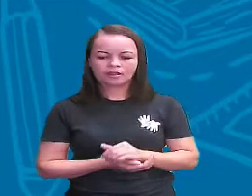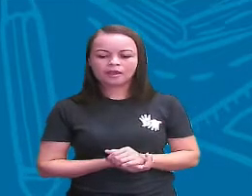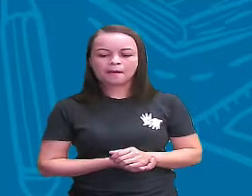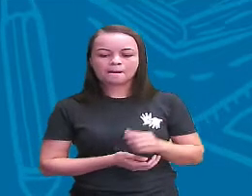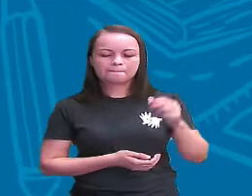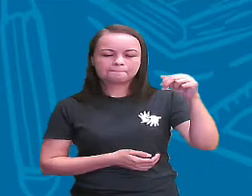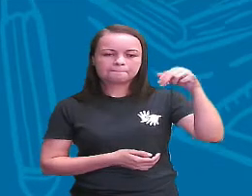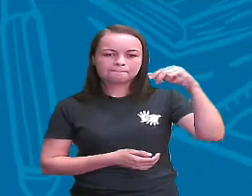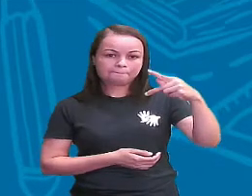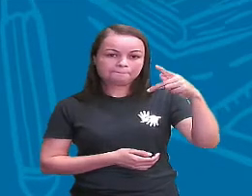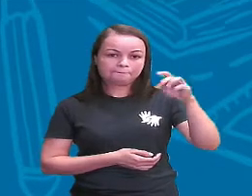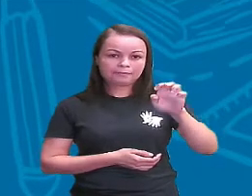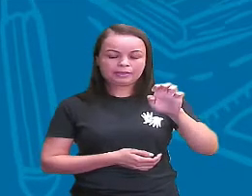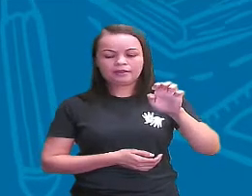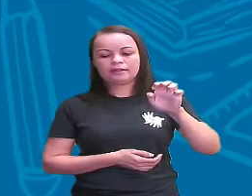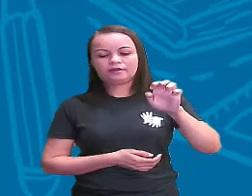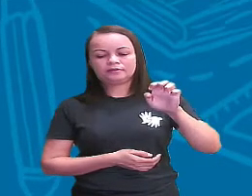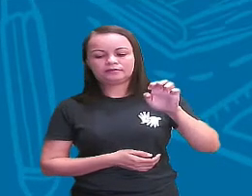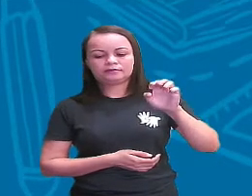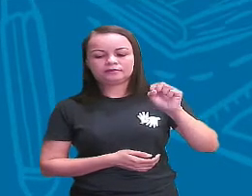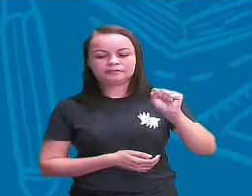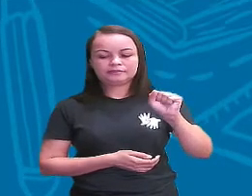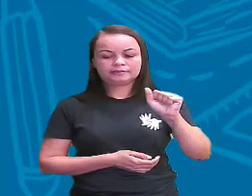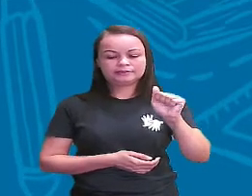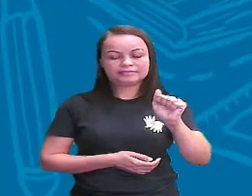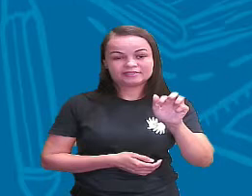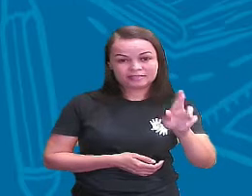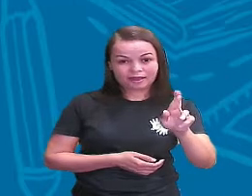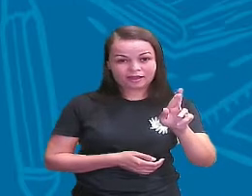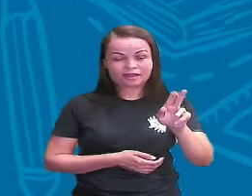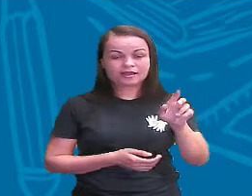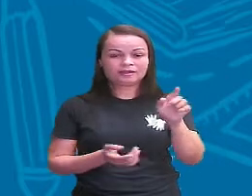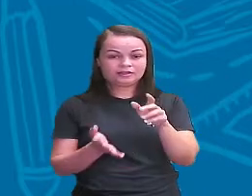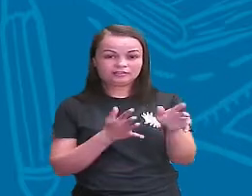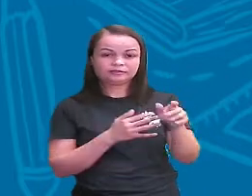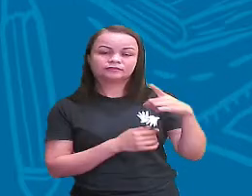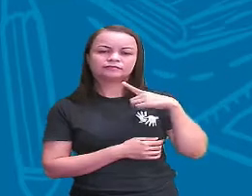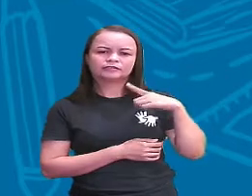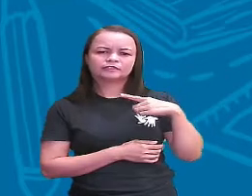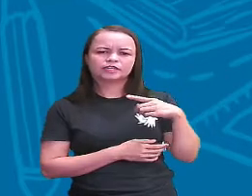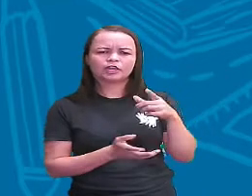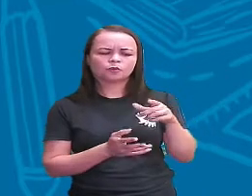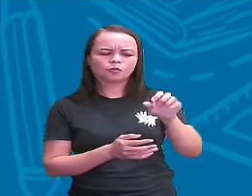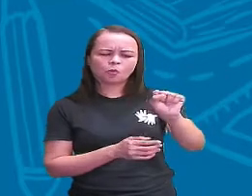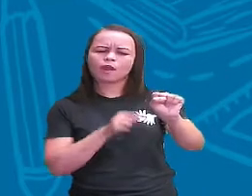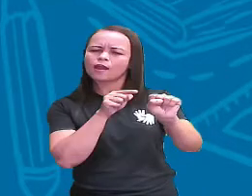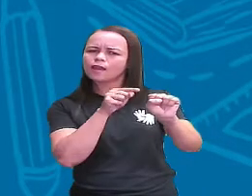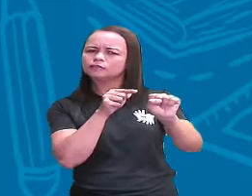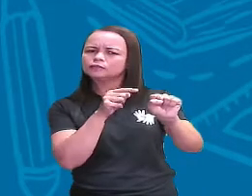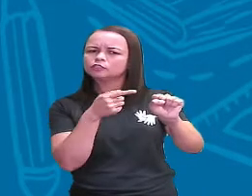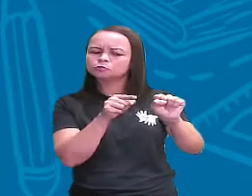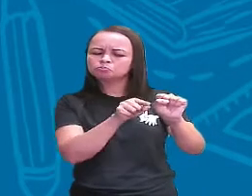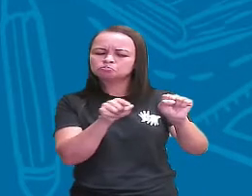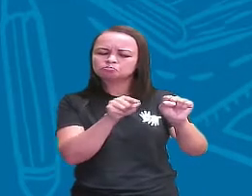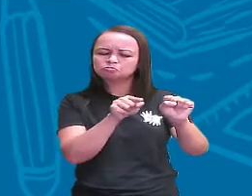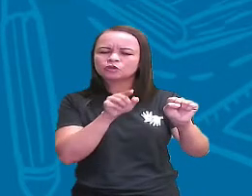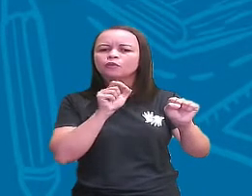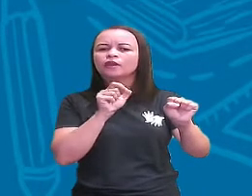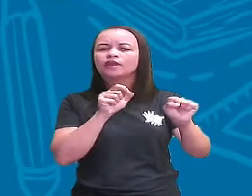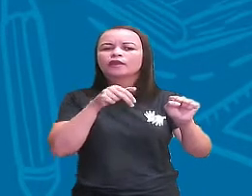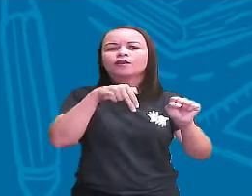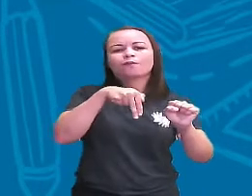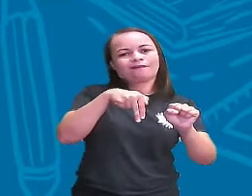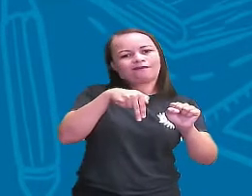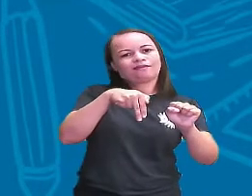pensar, tá? Eu tenho aí, a palavra pensar, eu tenho aí o S. Então, no S eu vou colocar